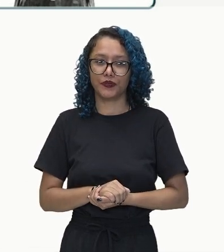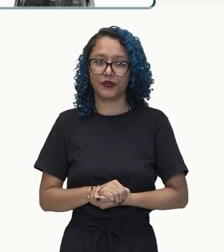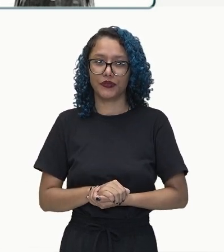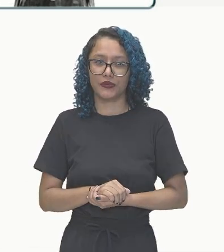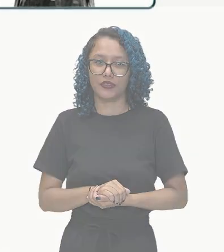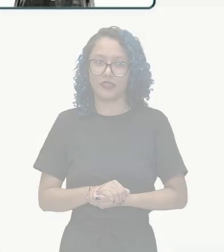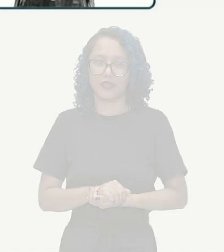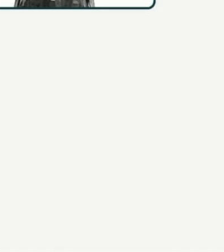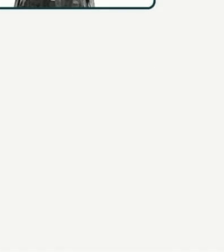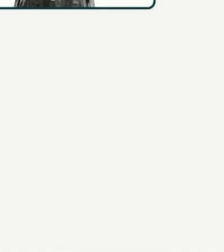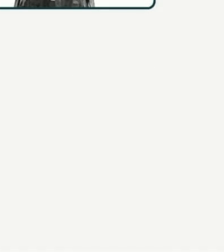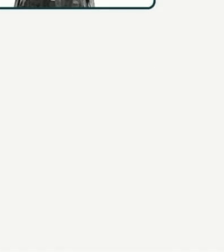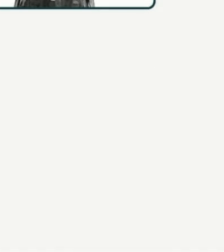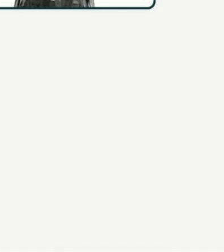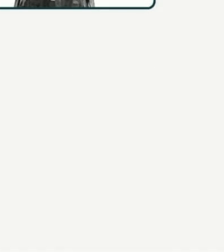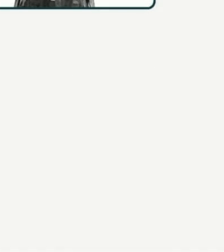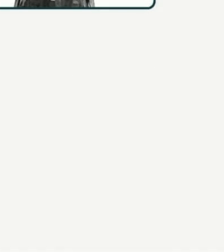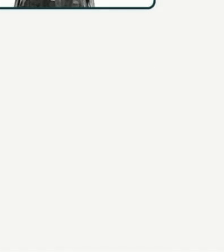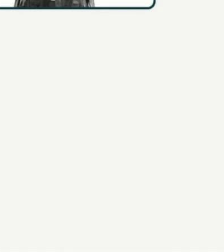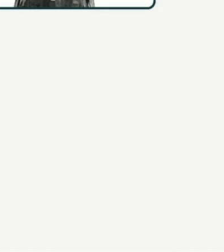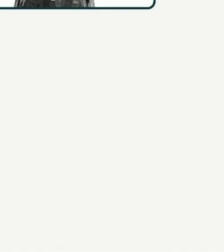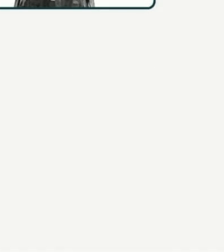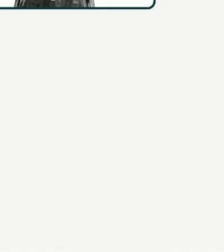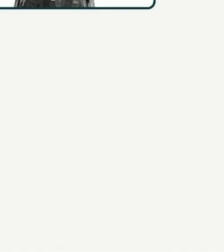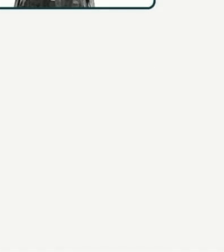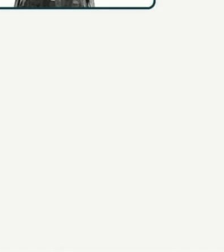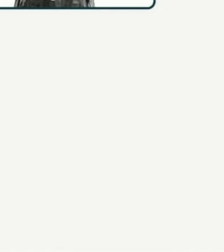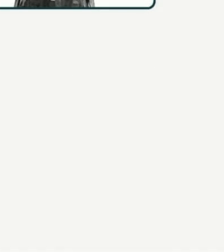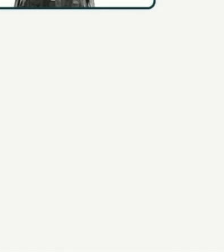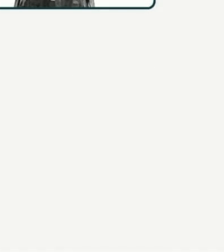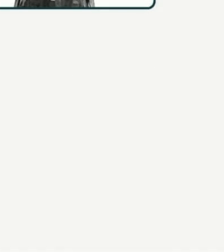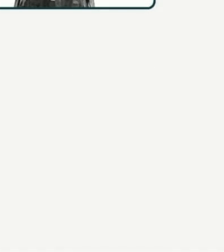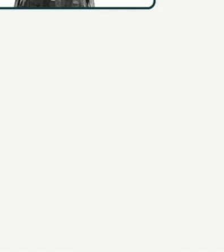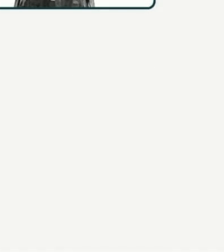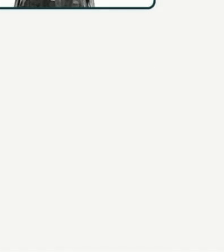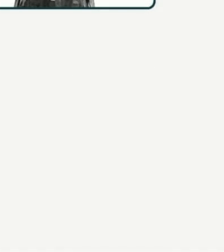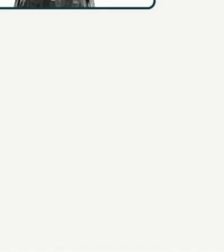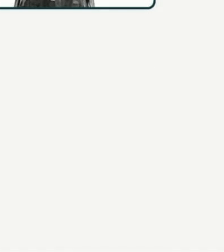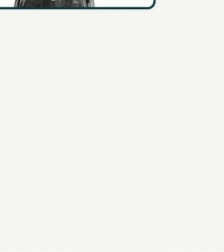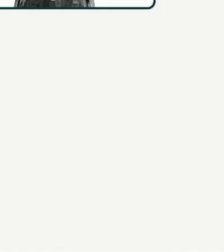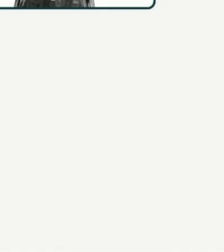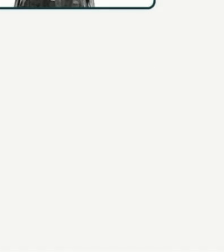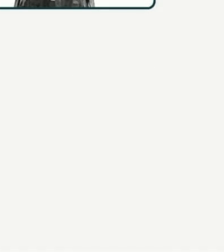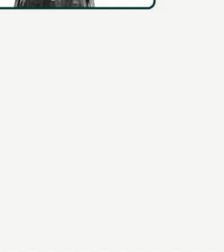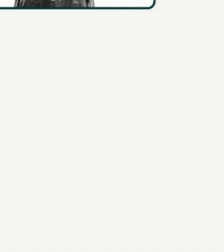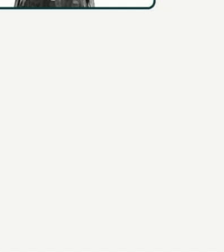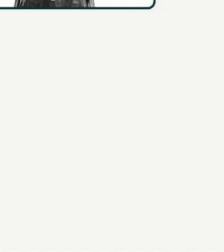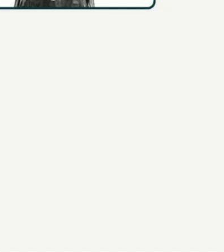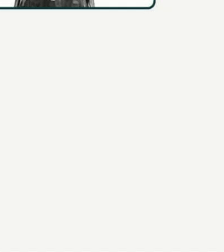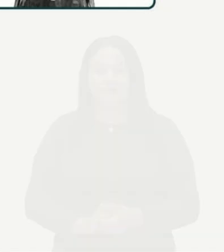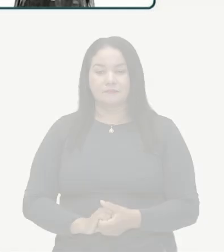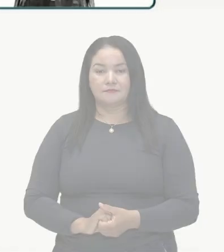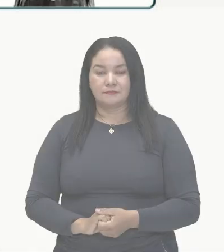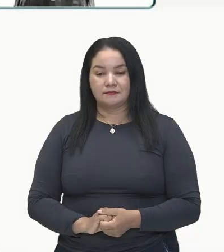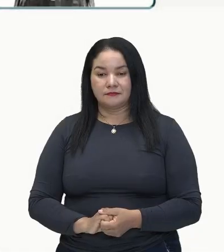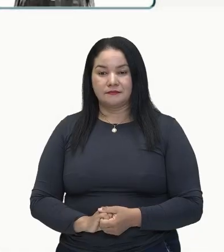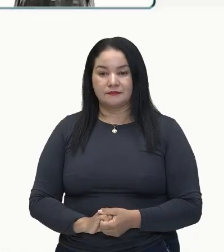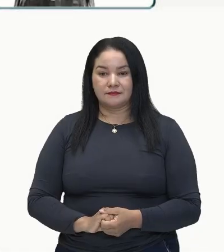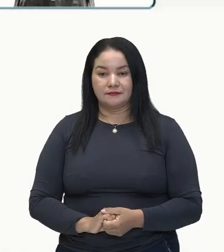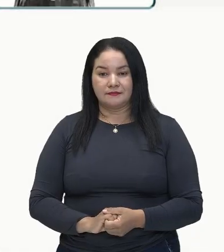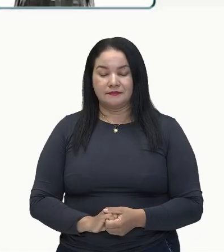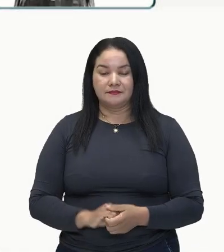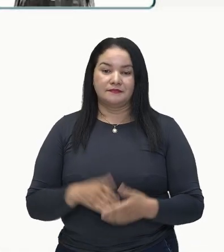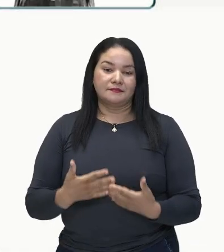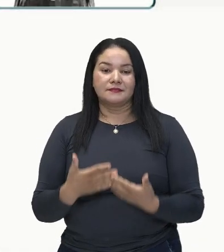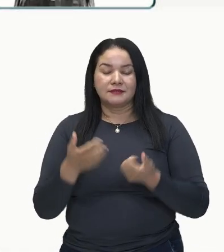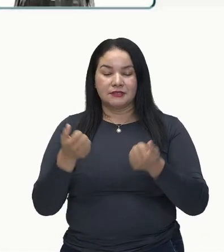Coen vai trazer humor negro nos filmes dele. Aí ele vai citar filmes antigos que têm essa